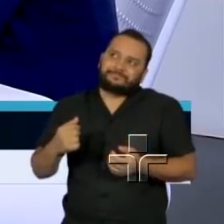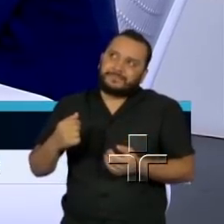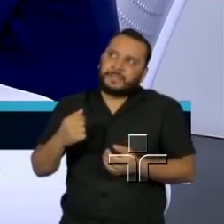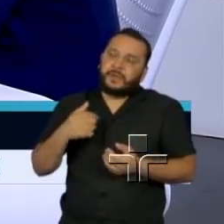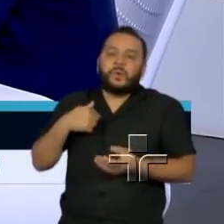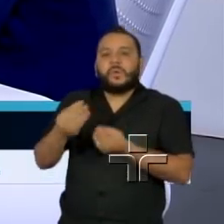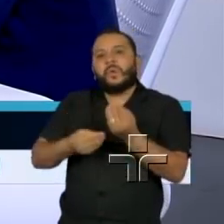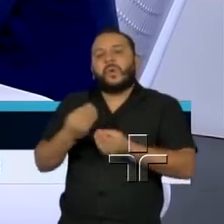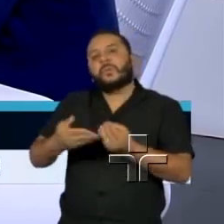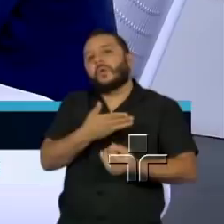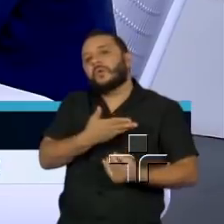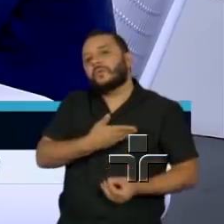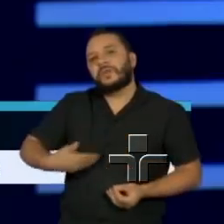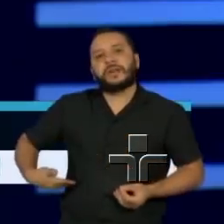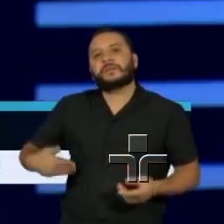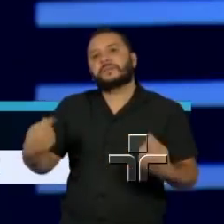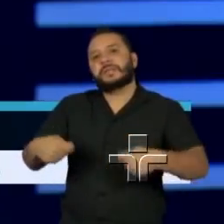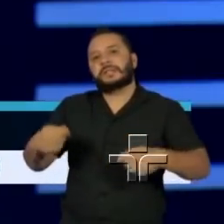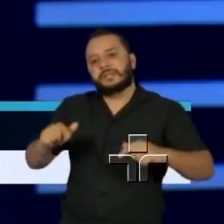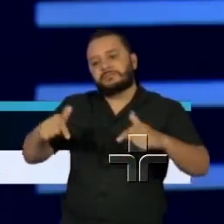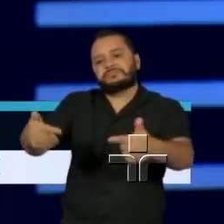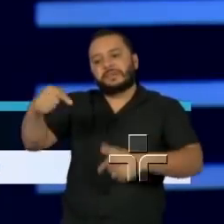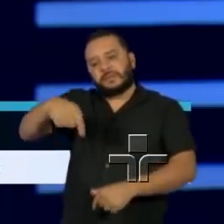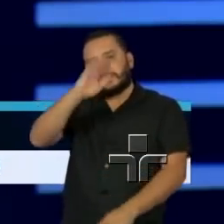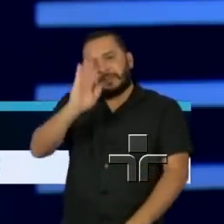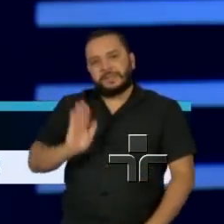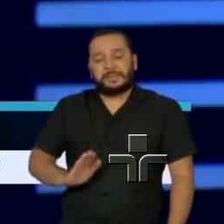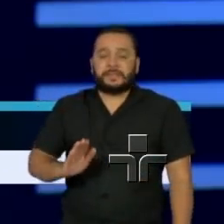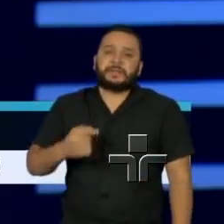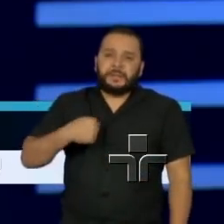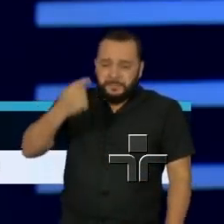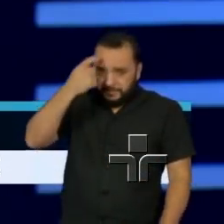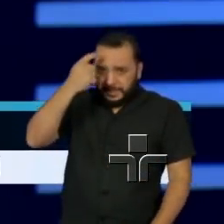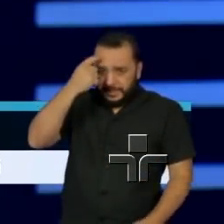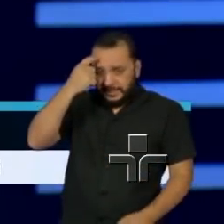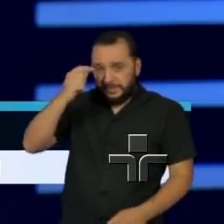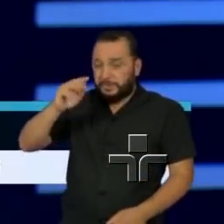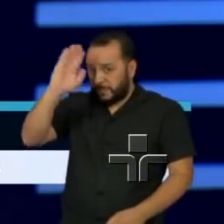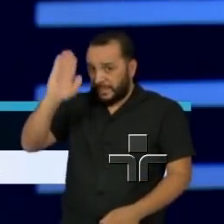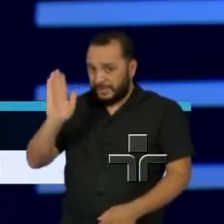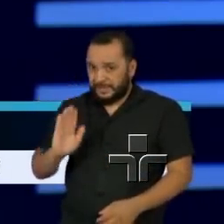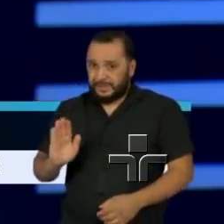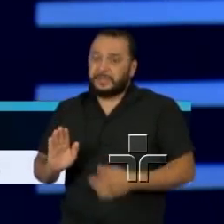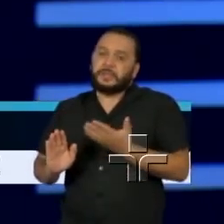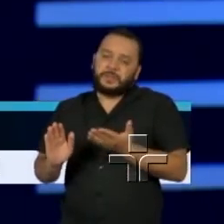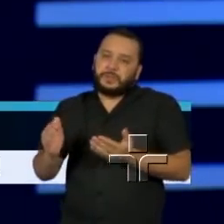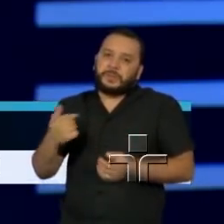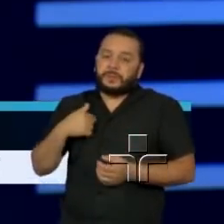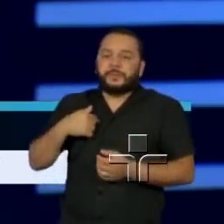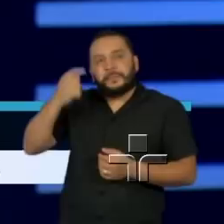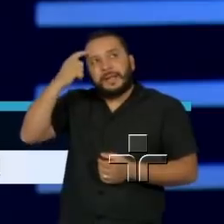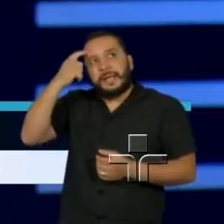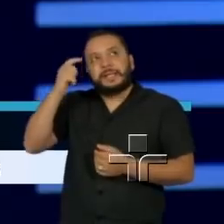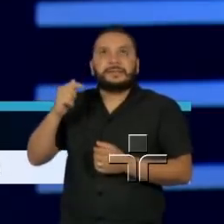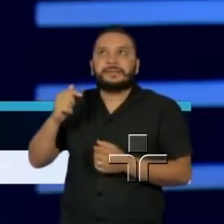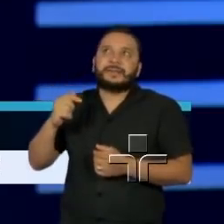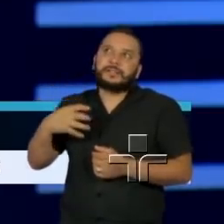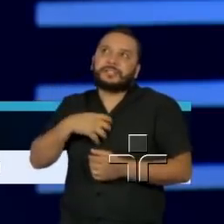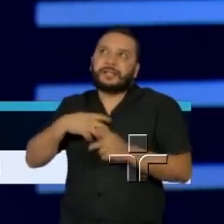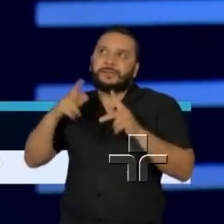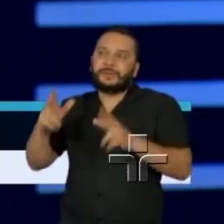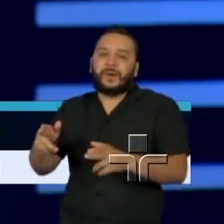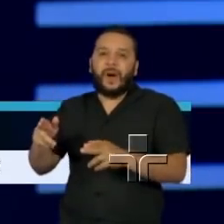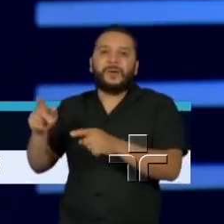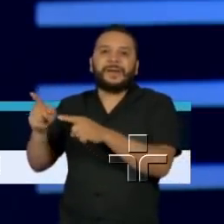Estado nós precisamos no Brasil. Alguns que sempre pensam o Brasil em inglês têm dificuldade de entender o Brasil em português.